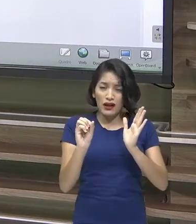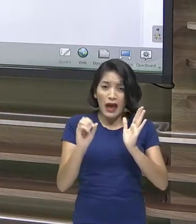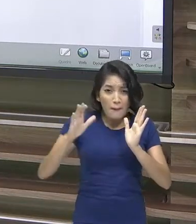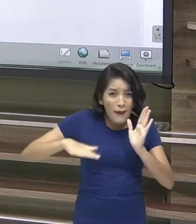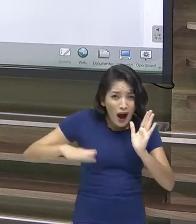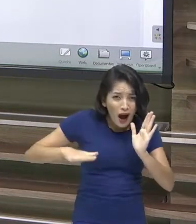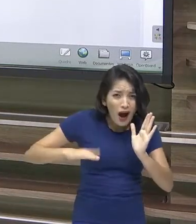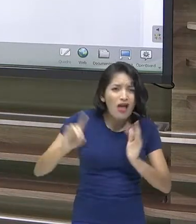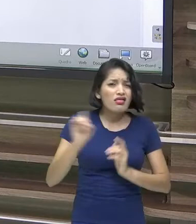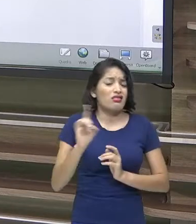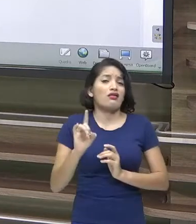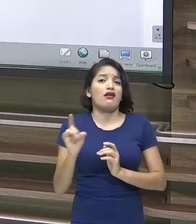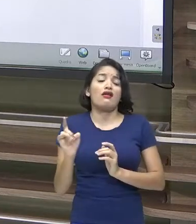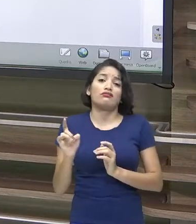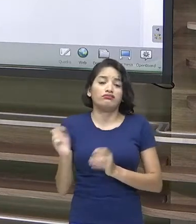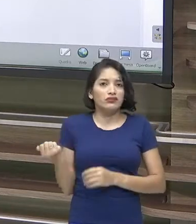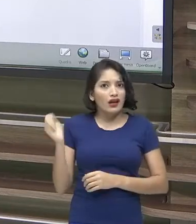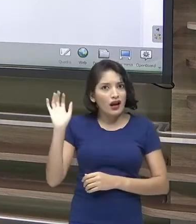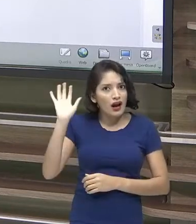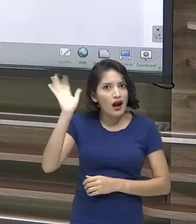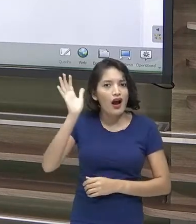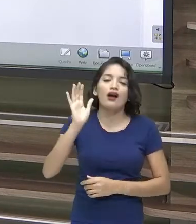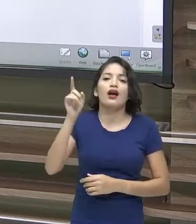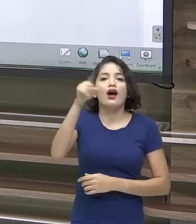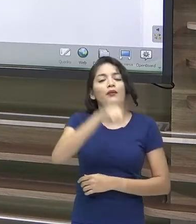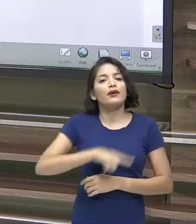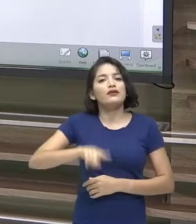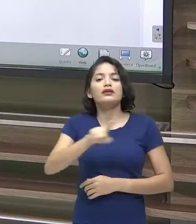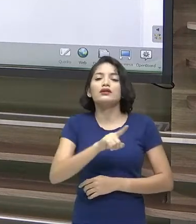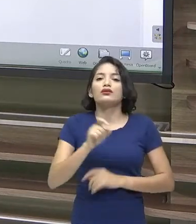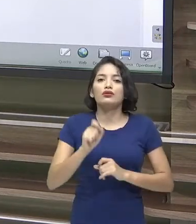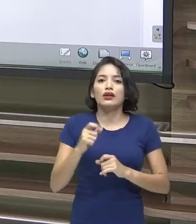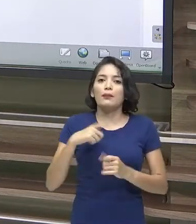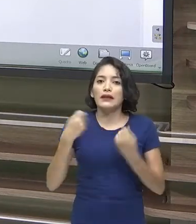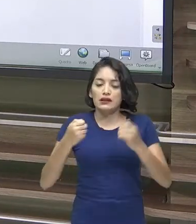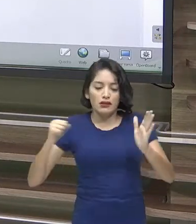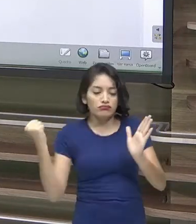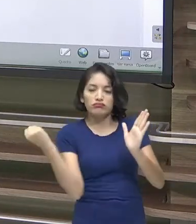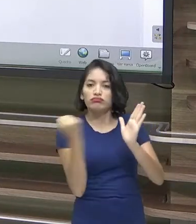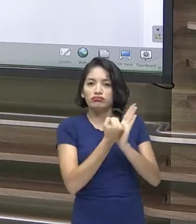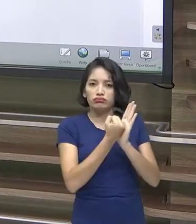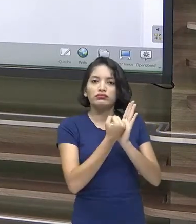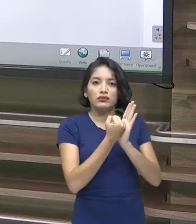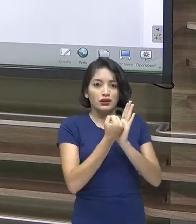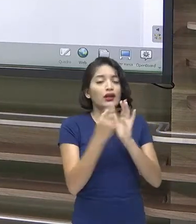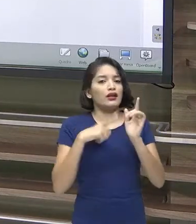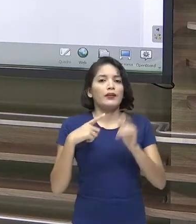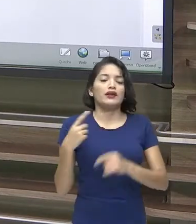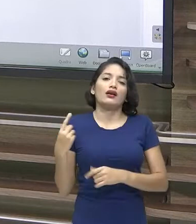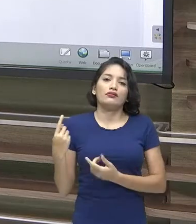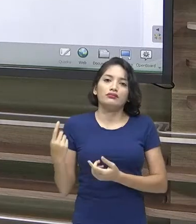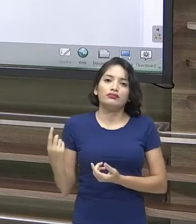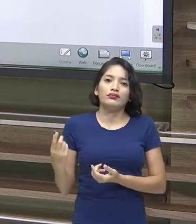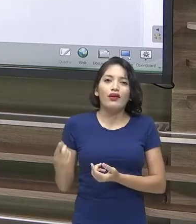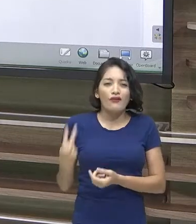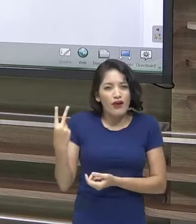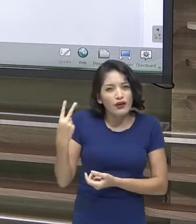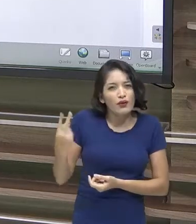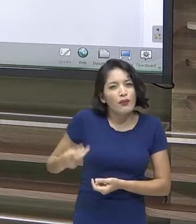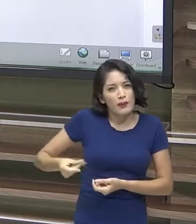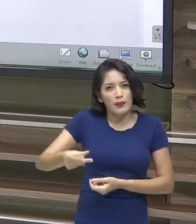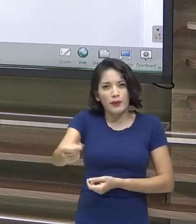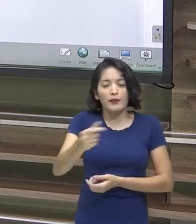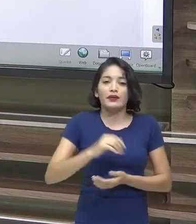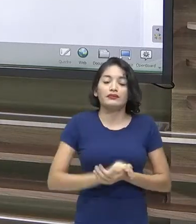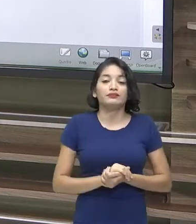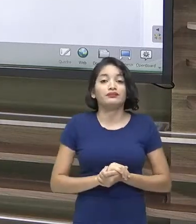gente. Era um preço muito caro para que você pudesse ali ter carimbado e ele ter validade. Então, vocês imaginam que essa pressão